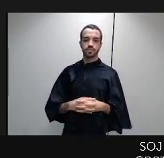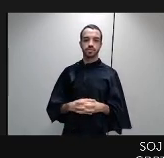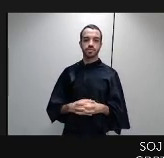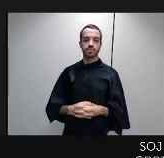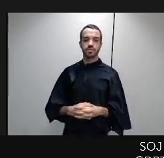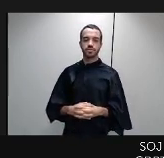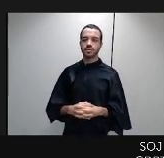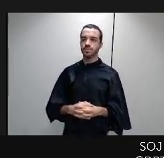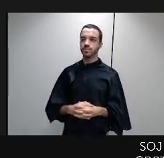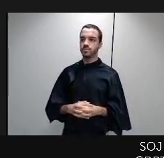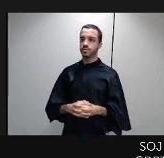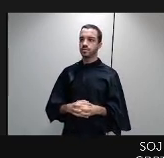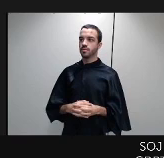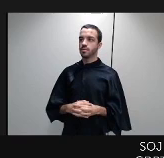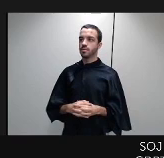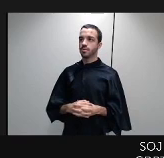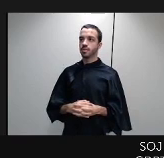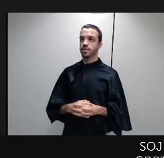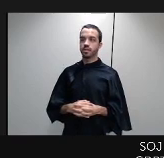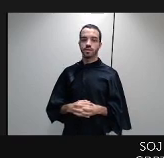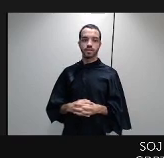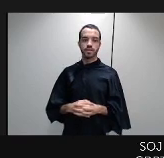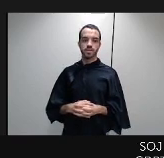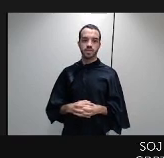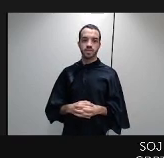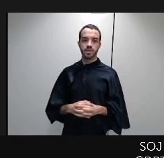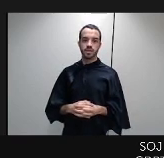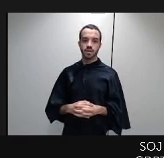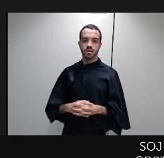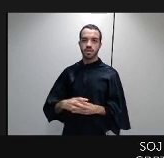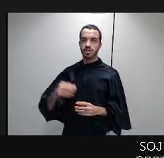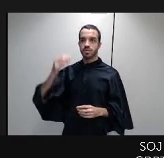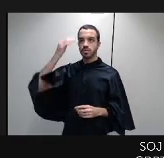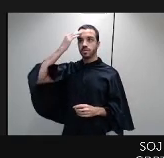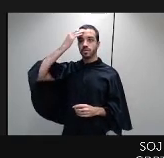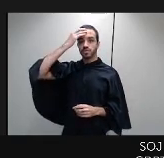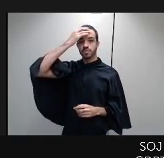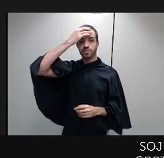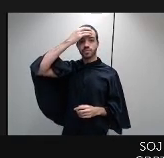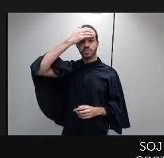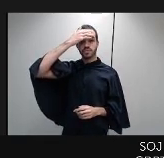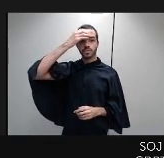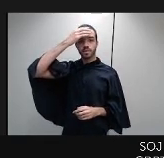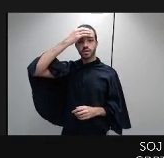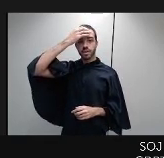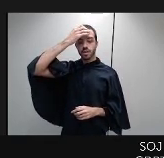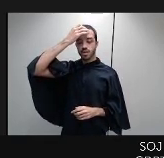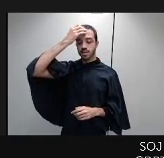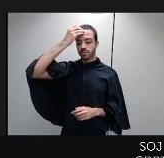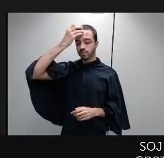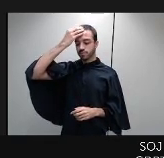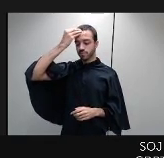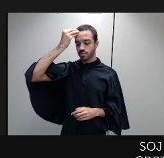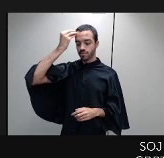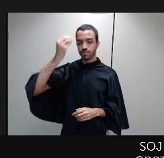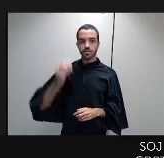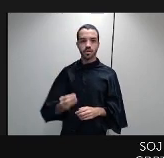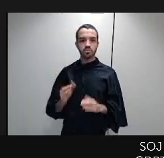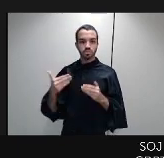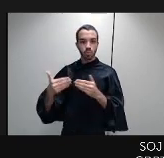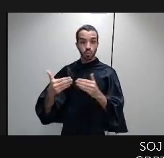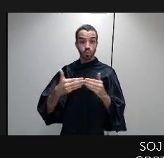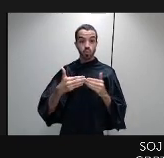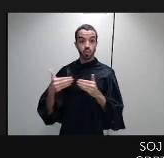só já força fazer isso já cortou outro Todos de acordo então eu proclamo